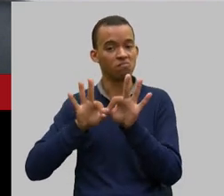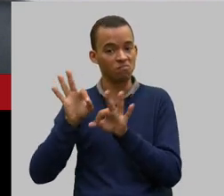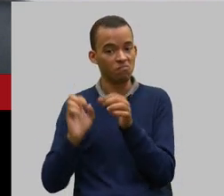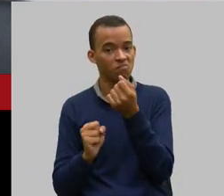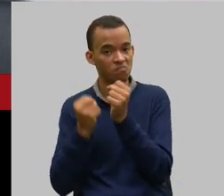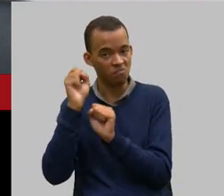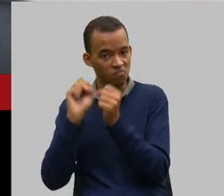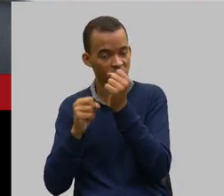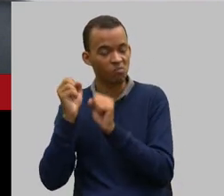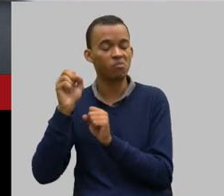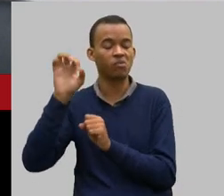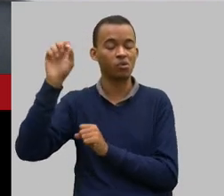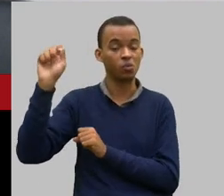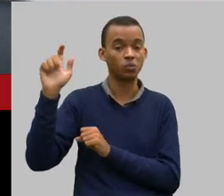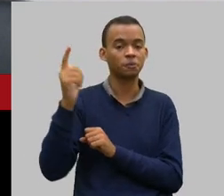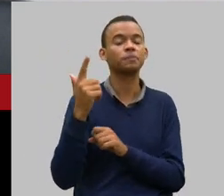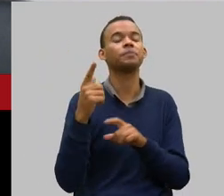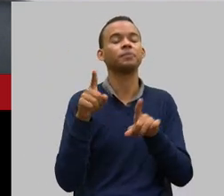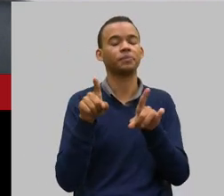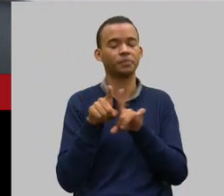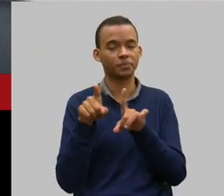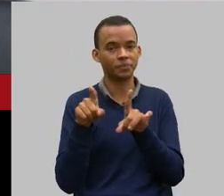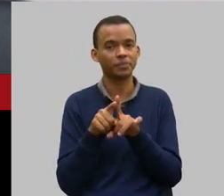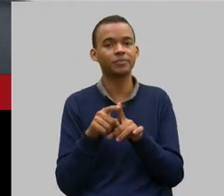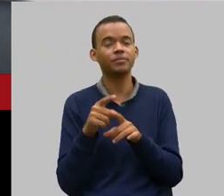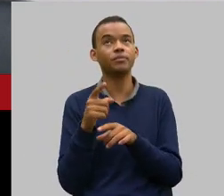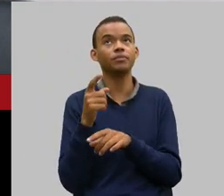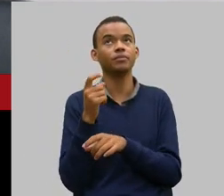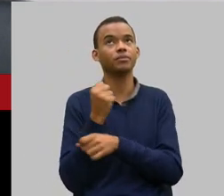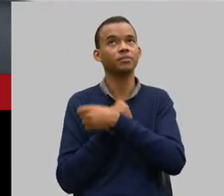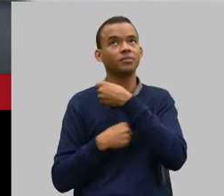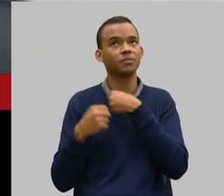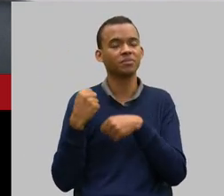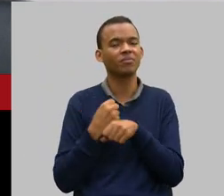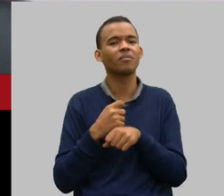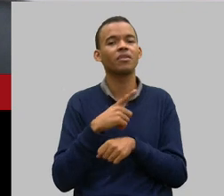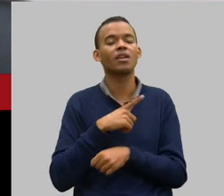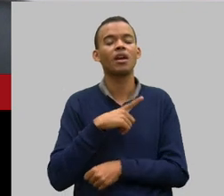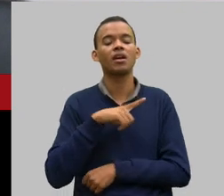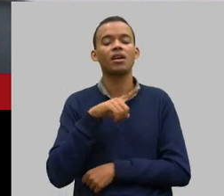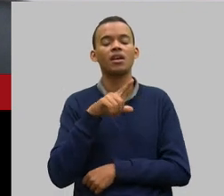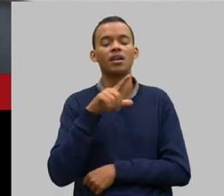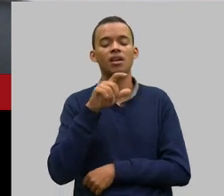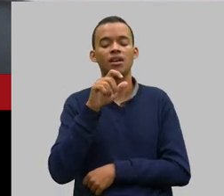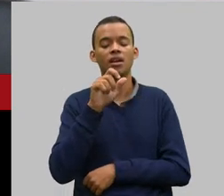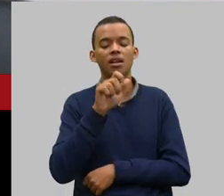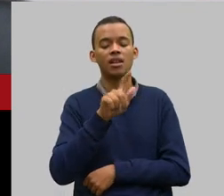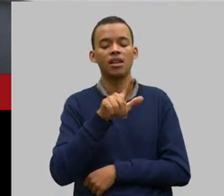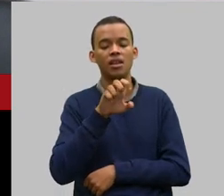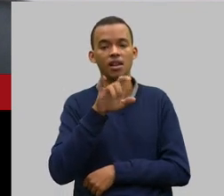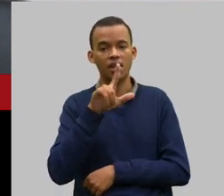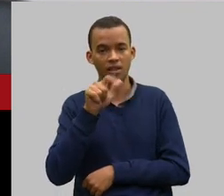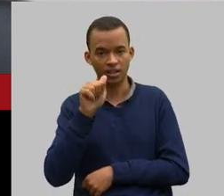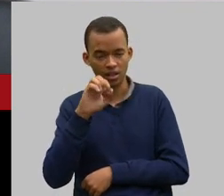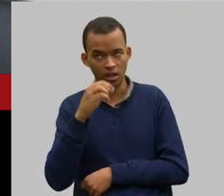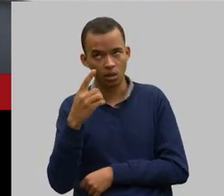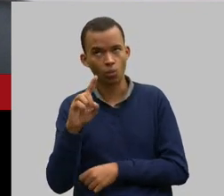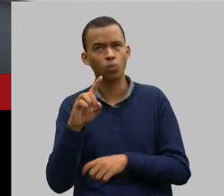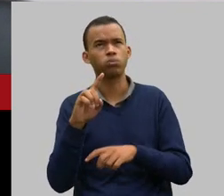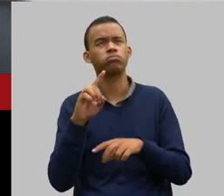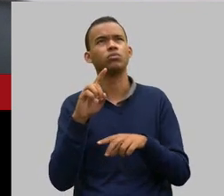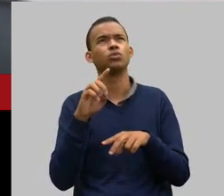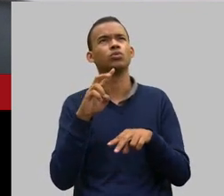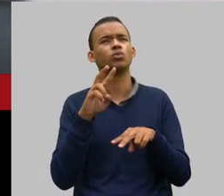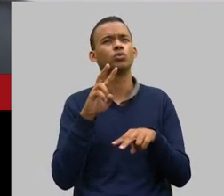Anel o ano passado através do ministério de Minas energia eh eh em em em Junho do ano passado em dezembro do ano